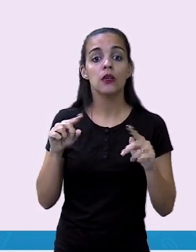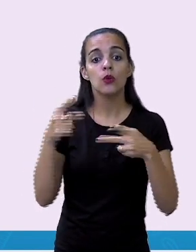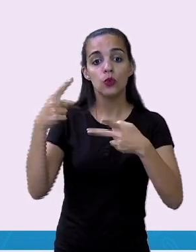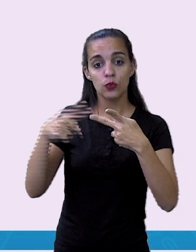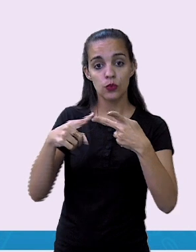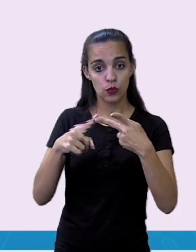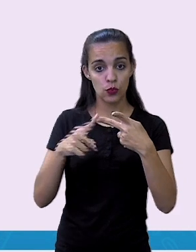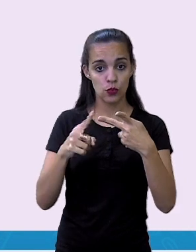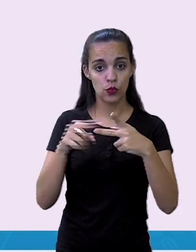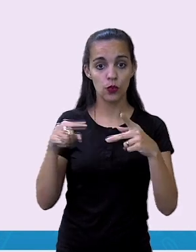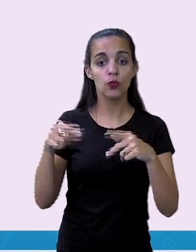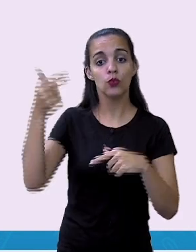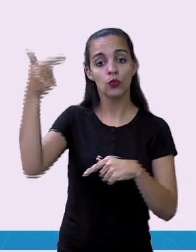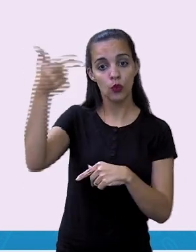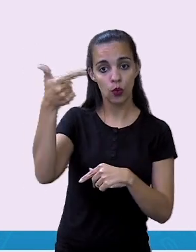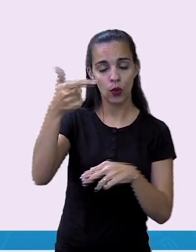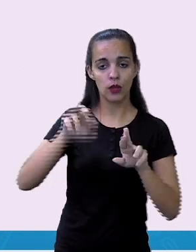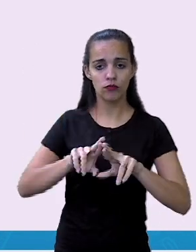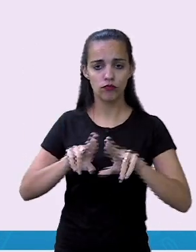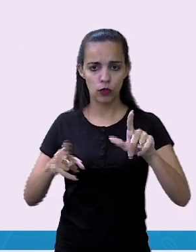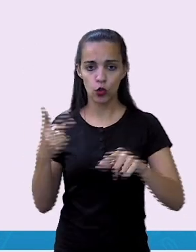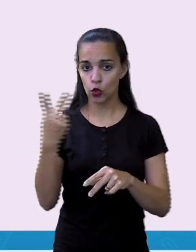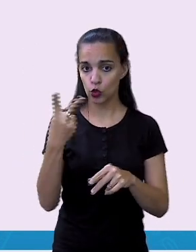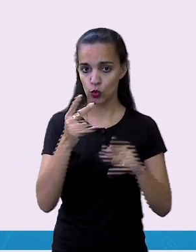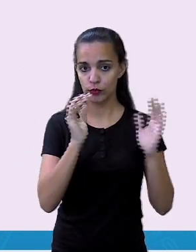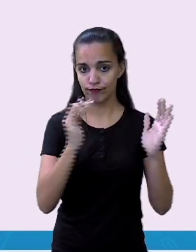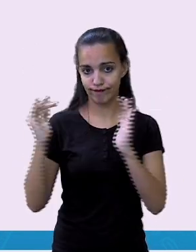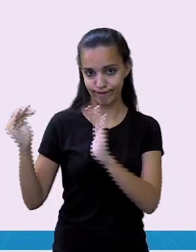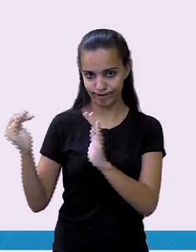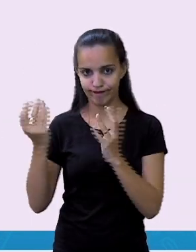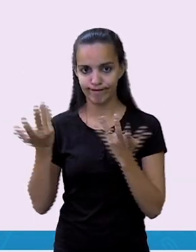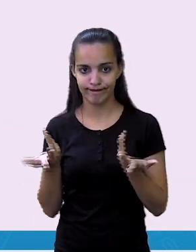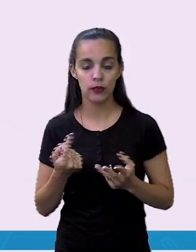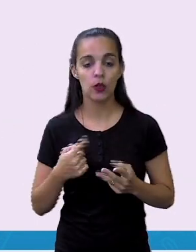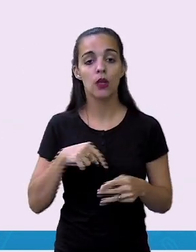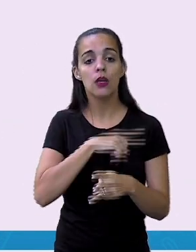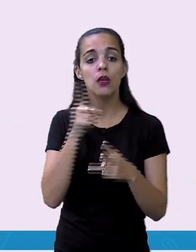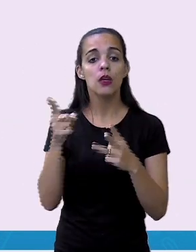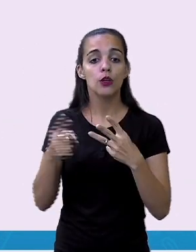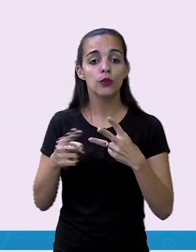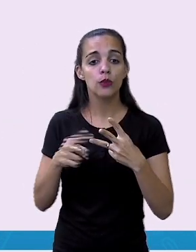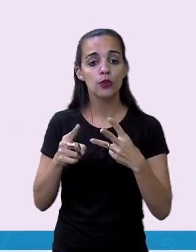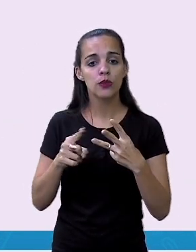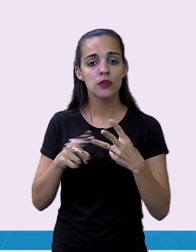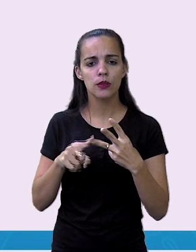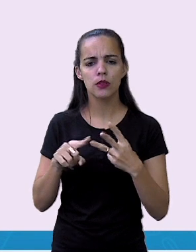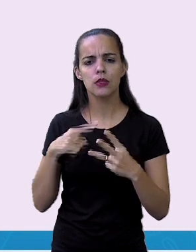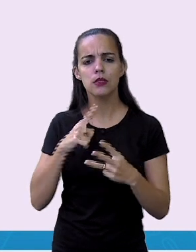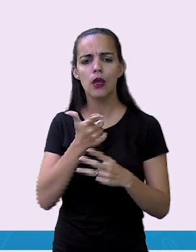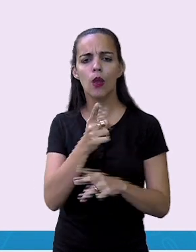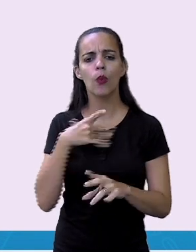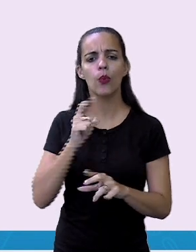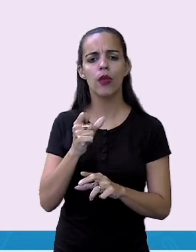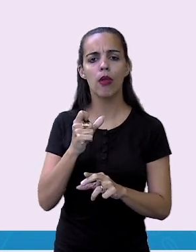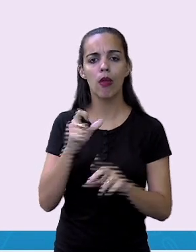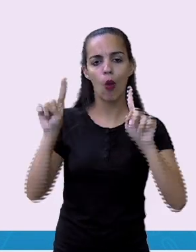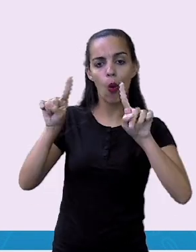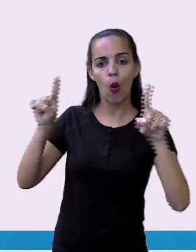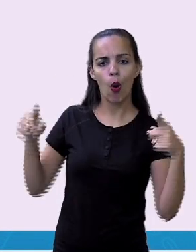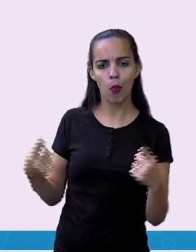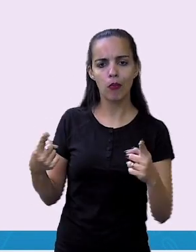diferença de 2 termos, e o terceiro, o produto da soma pela diferença de 2 termos.